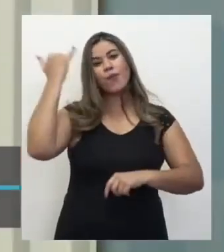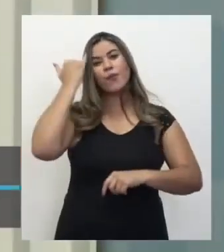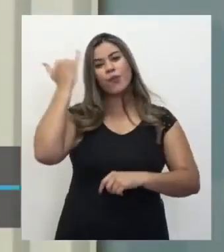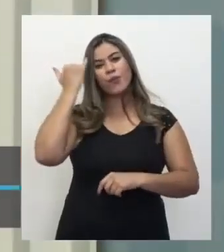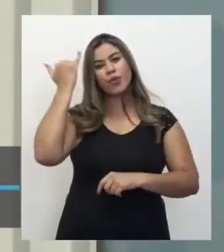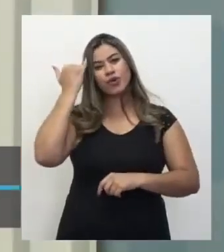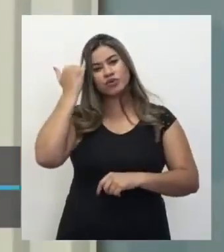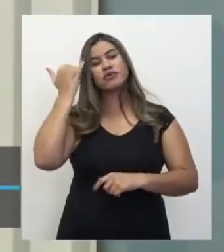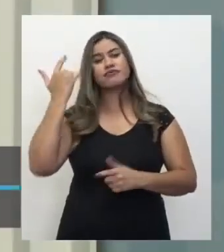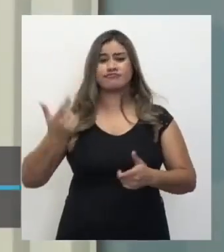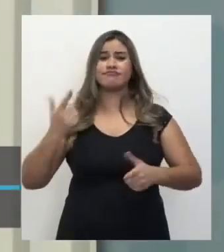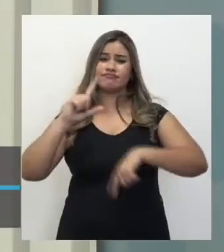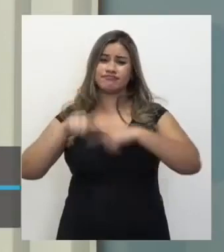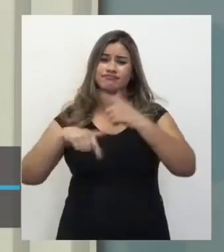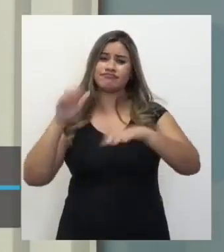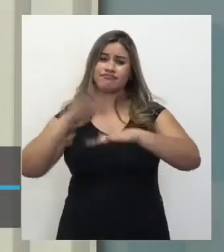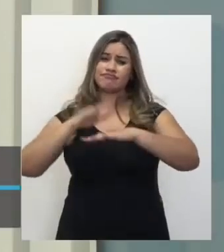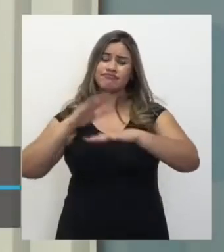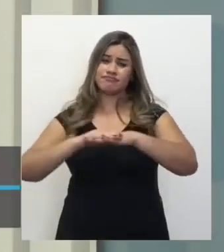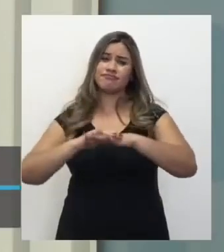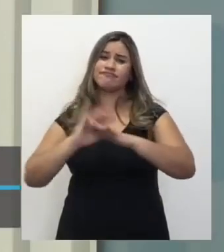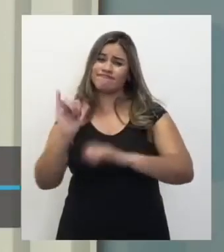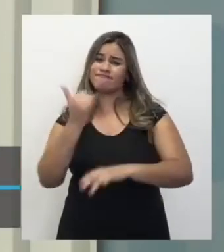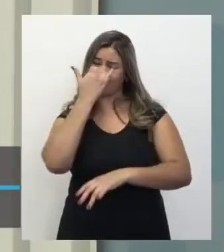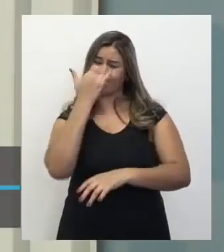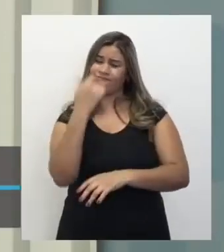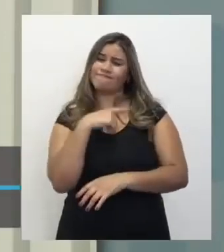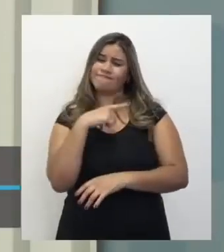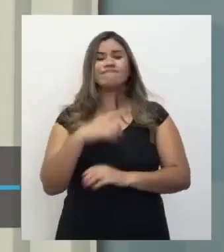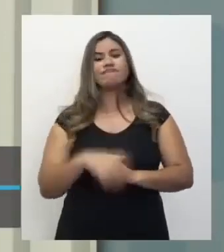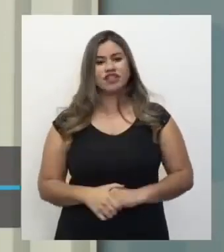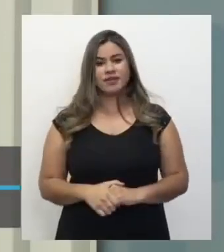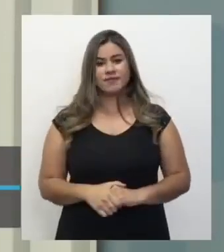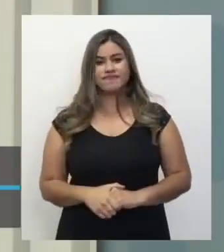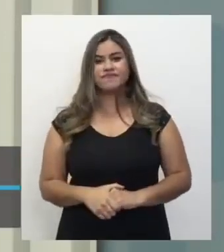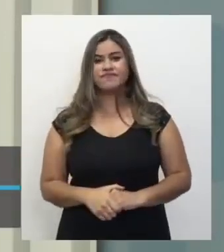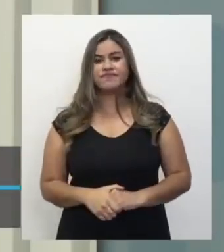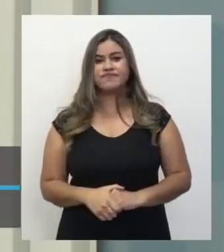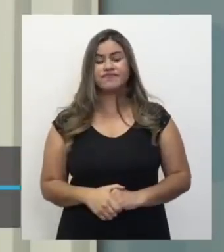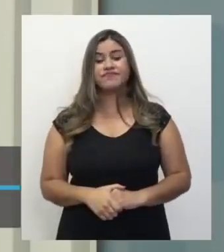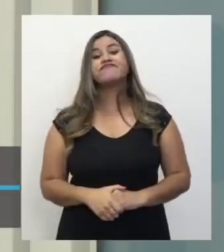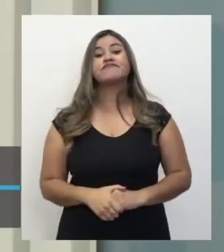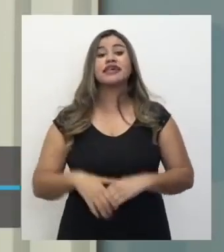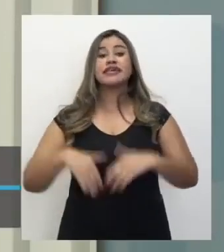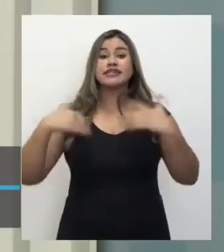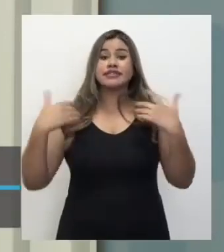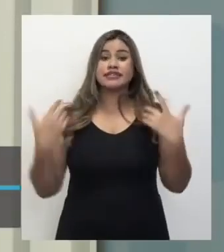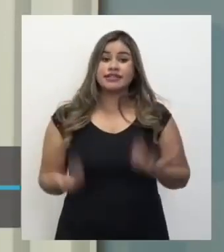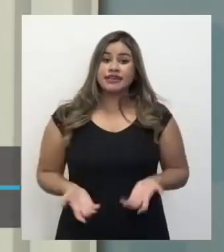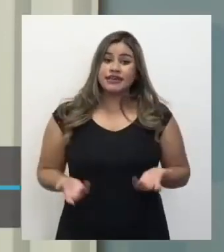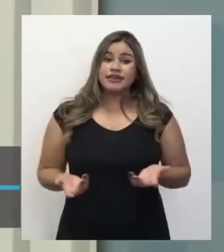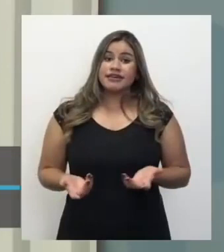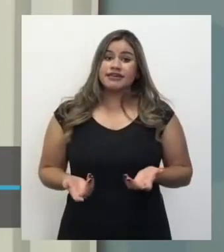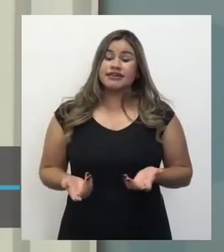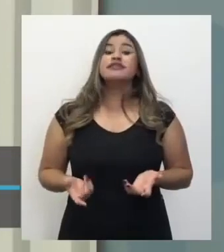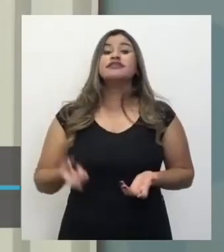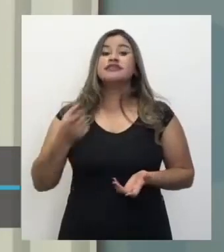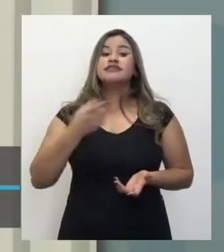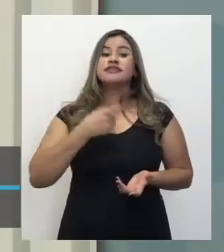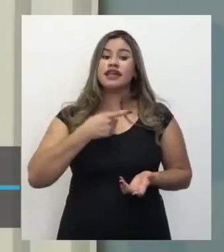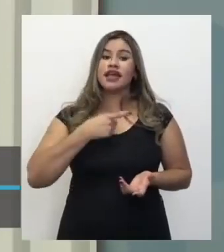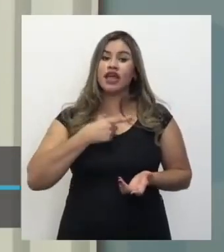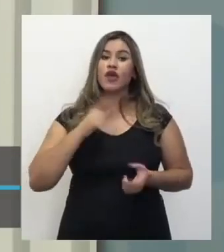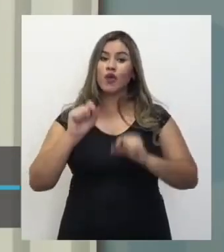consequências de seus atos. Gente, uma grande questão lembra que eu falei? Mais